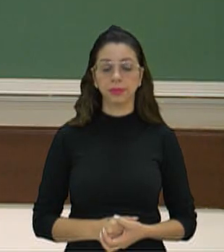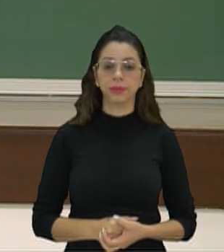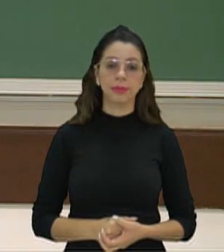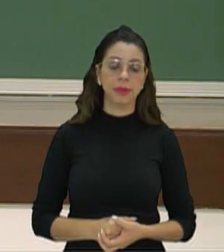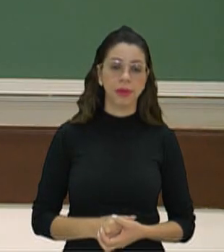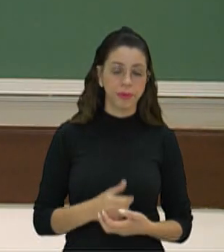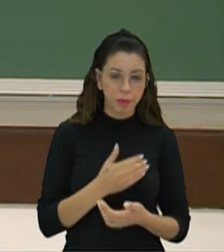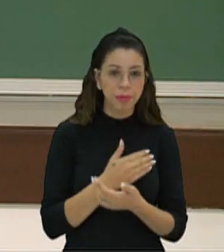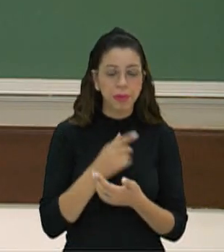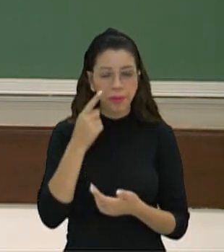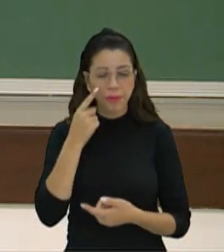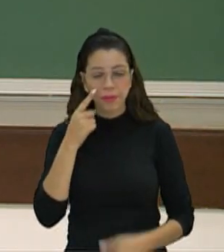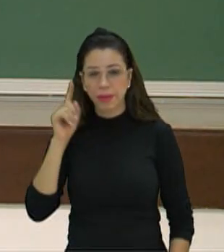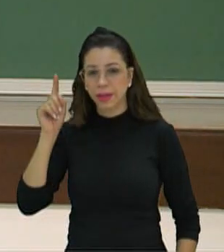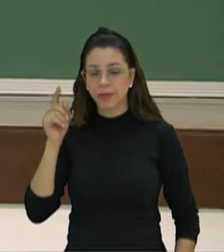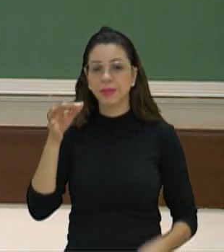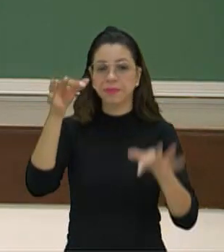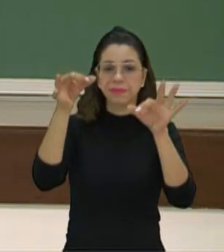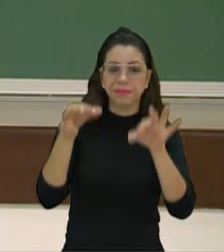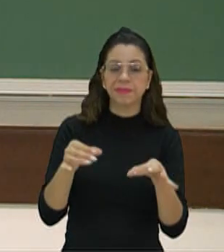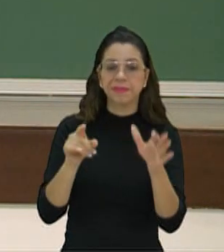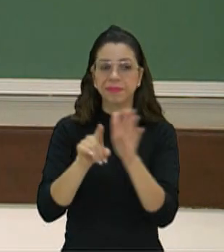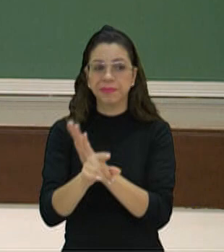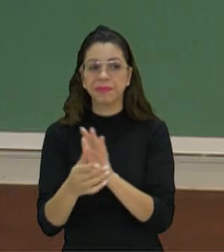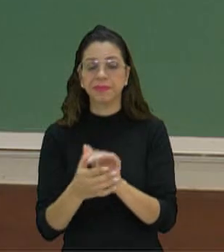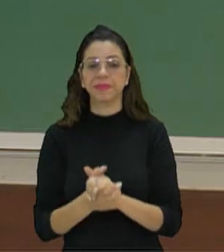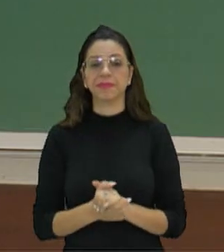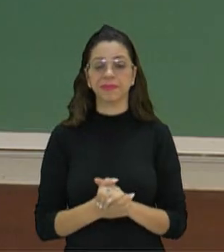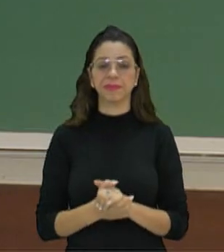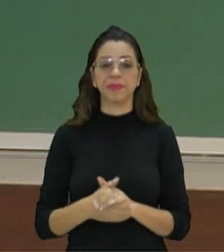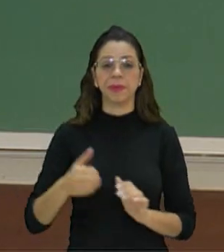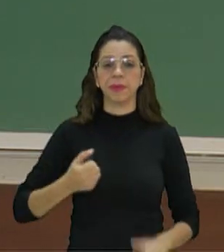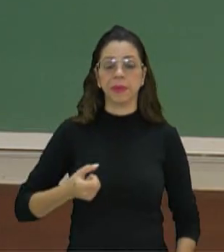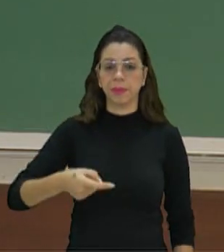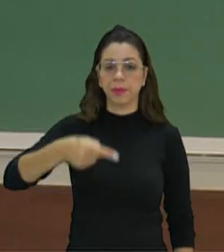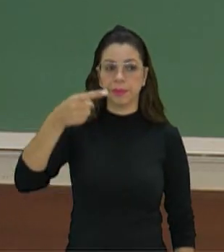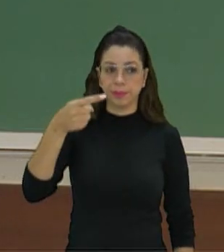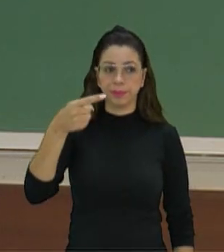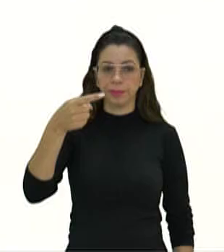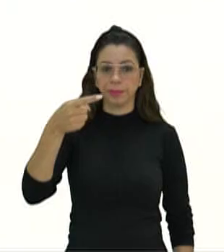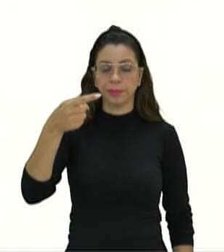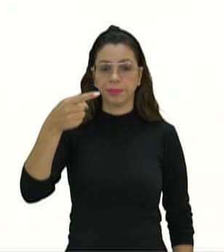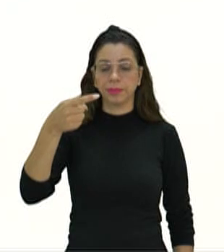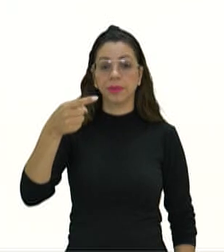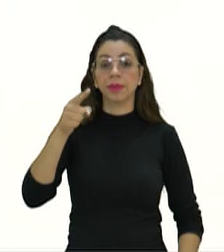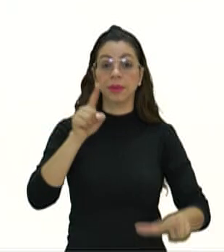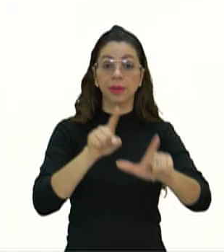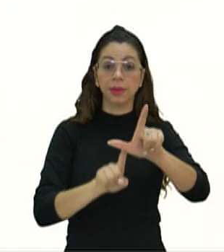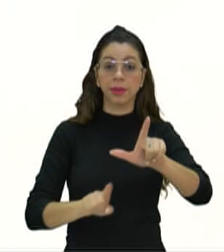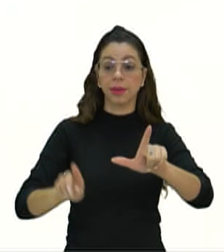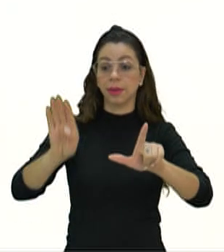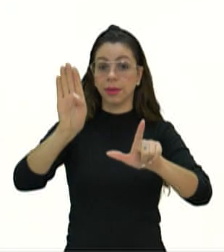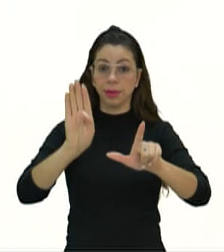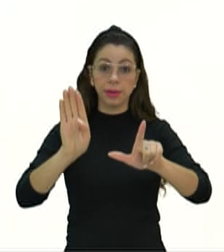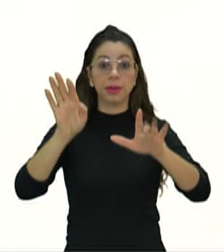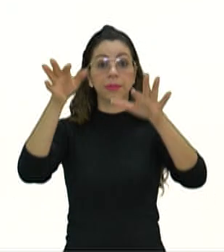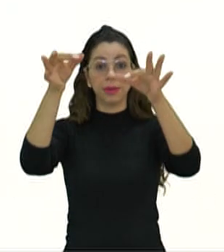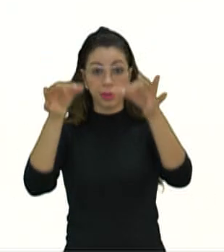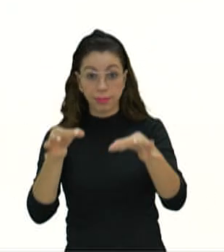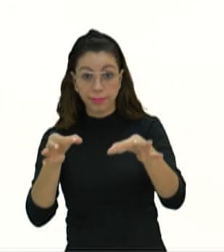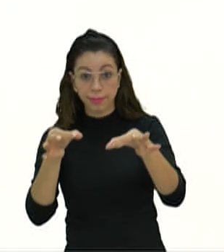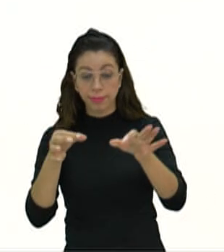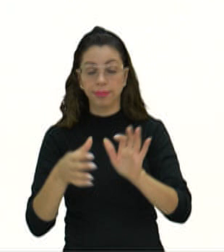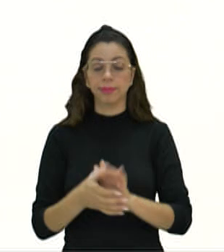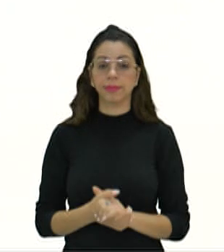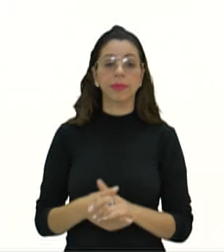Bora ver então se vocês acertaram o quiz. Olha só. Have you prepared your dinner? A resposta certa para o número 1, pessoal, é a letra